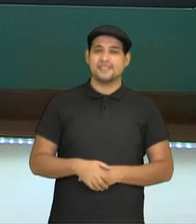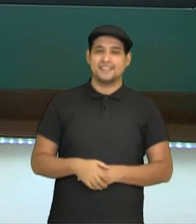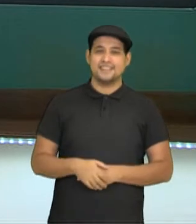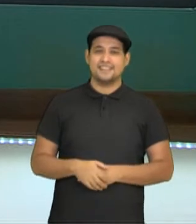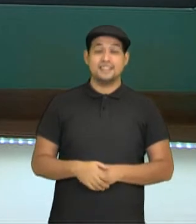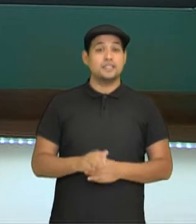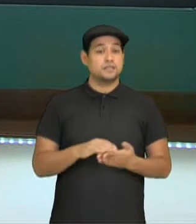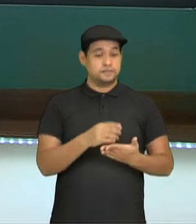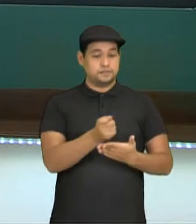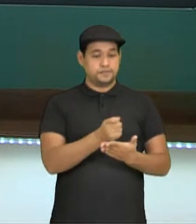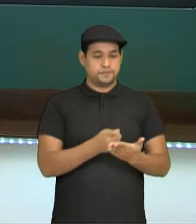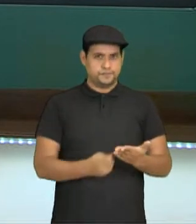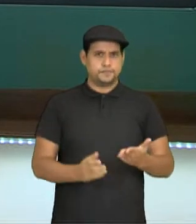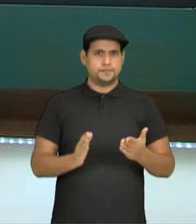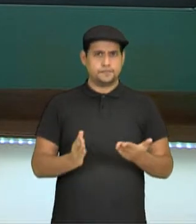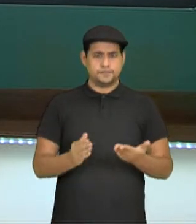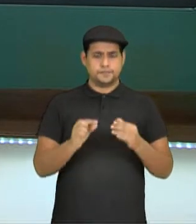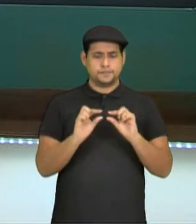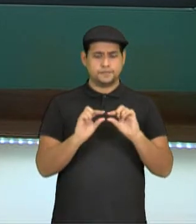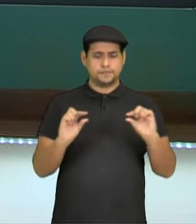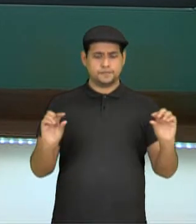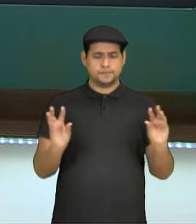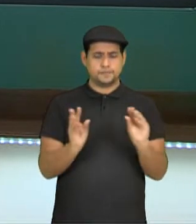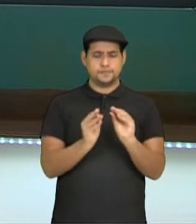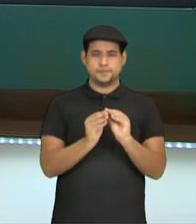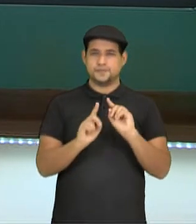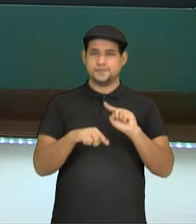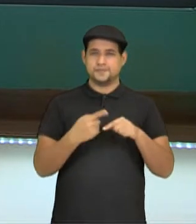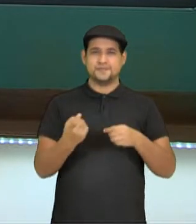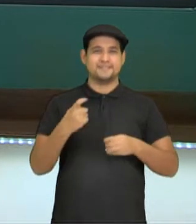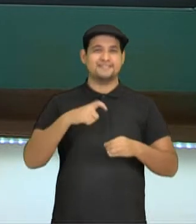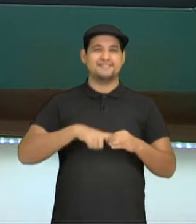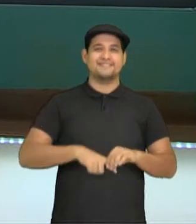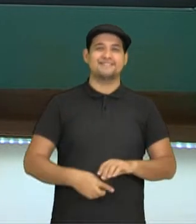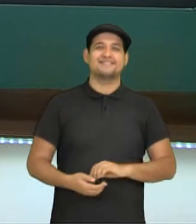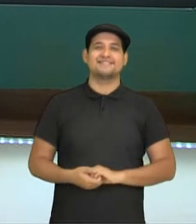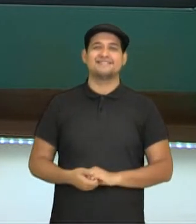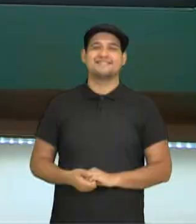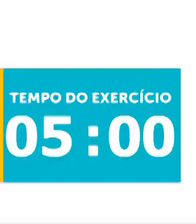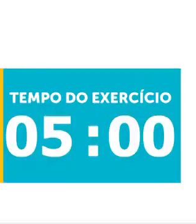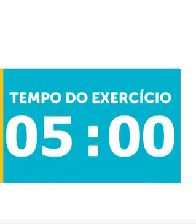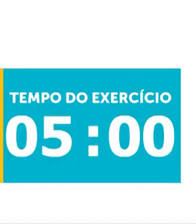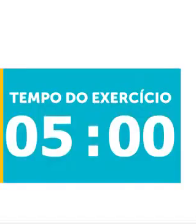Então, escreva aí em poucas linhas e eu já volto, ok?